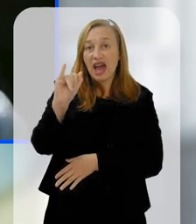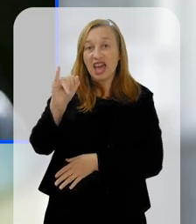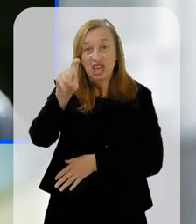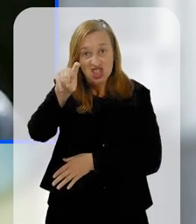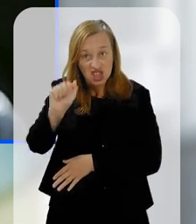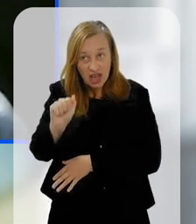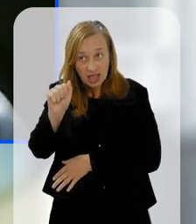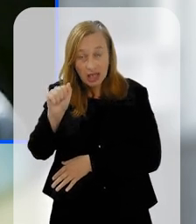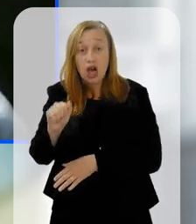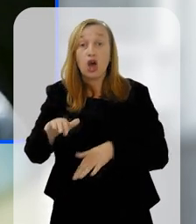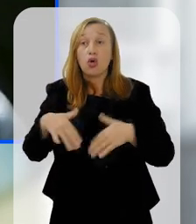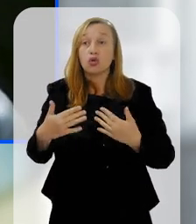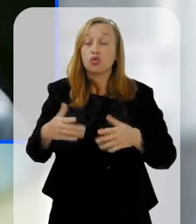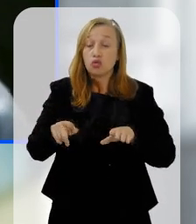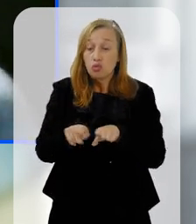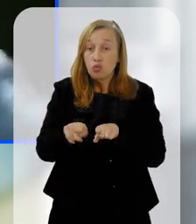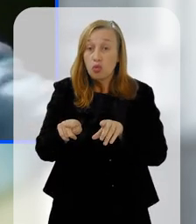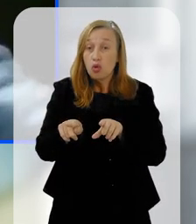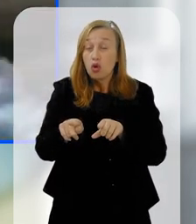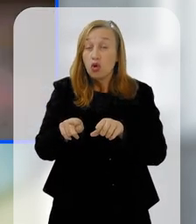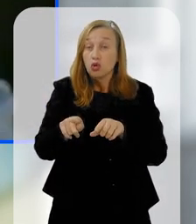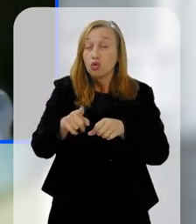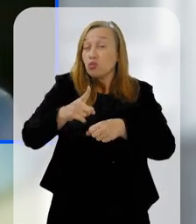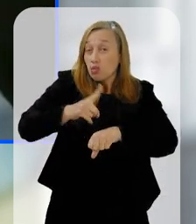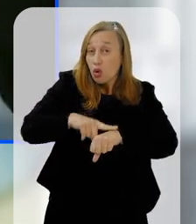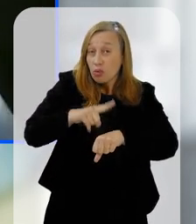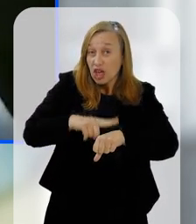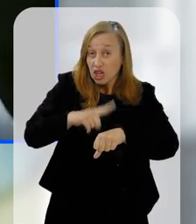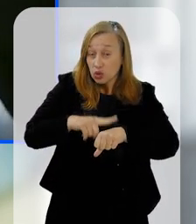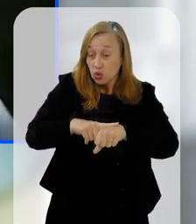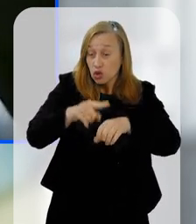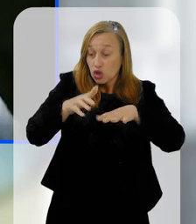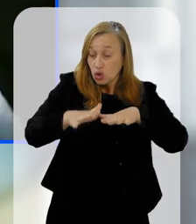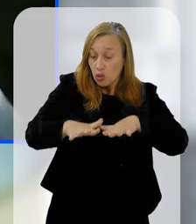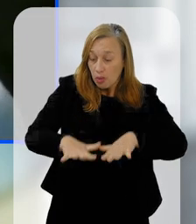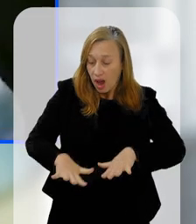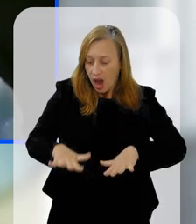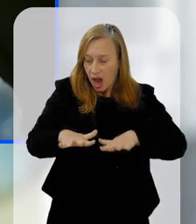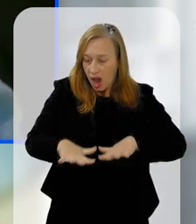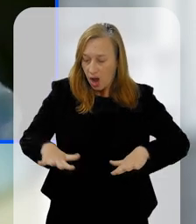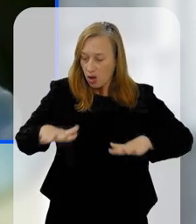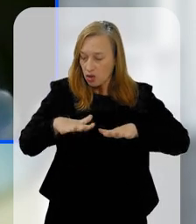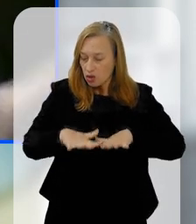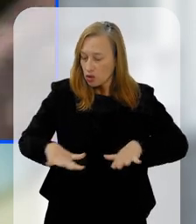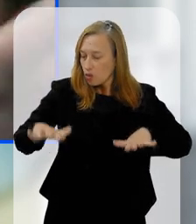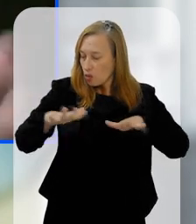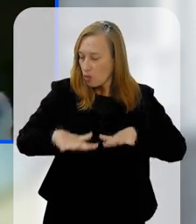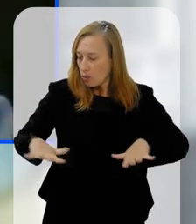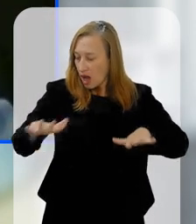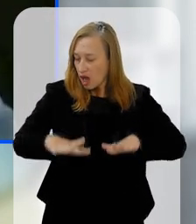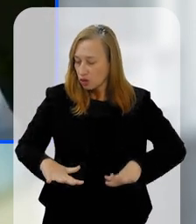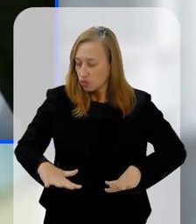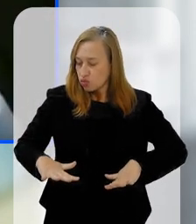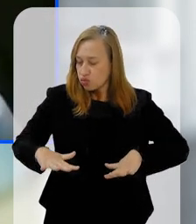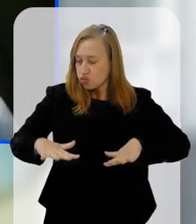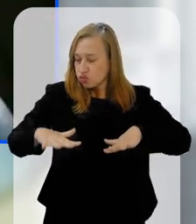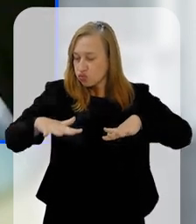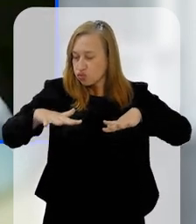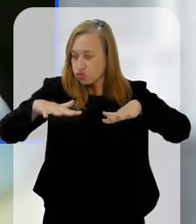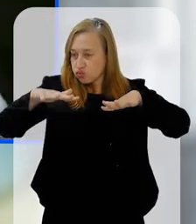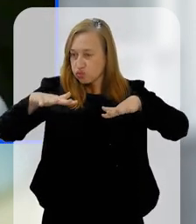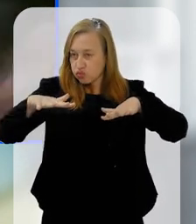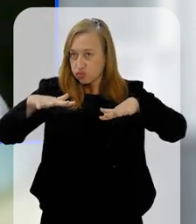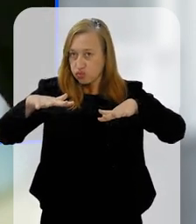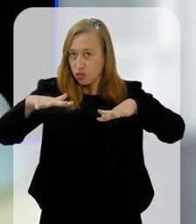então, quando o mar sobe, ele já tem dificuldade de escoar as águas. A população foi morando nas margens dos